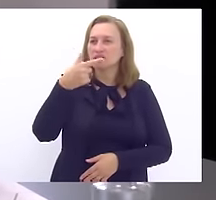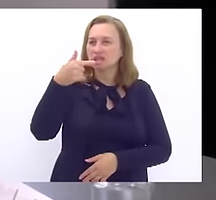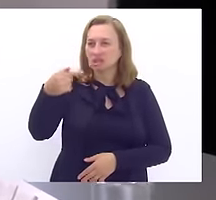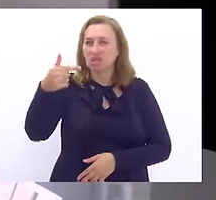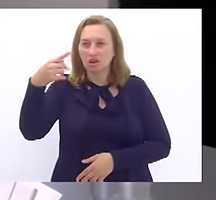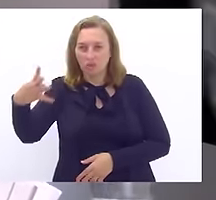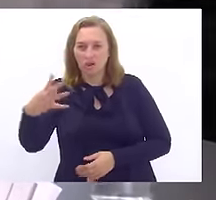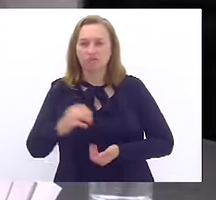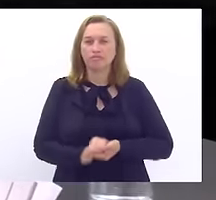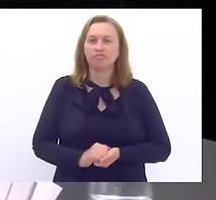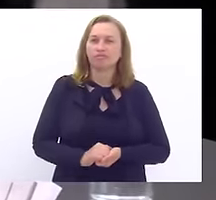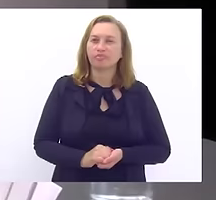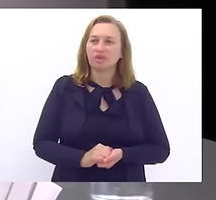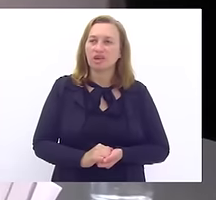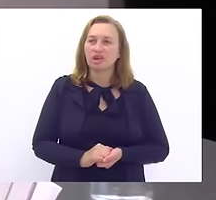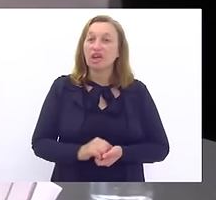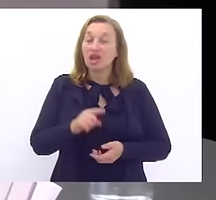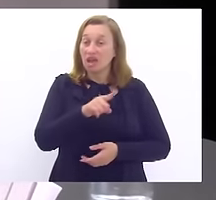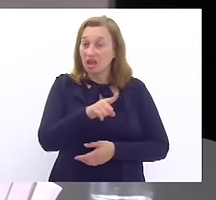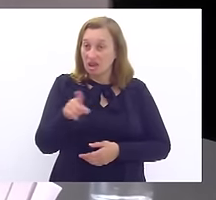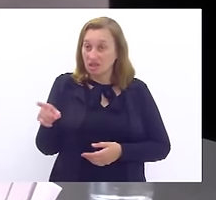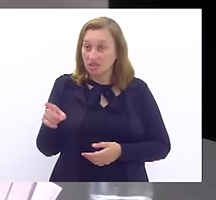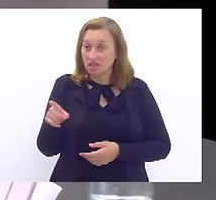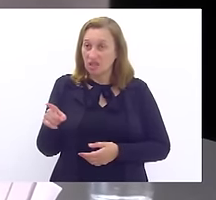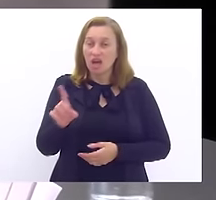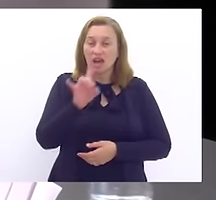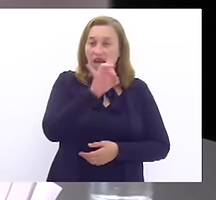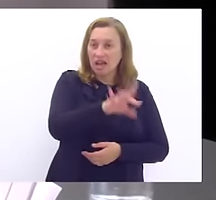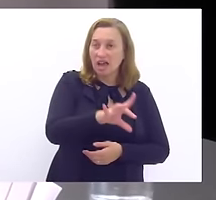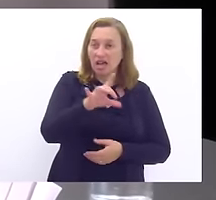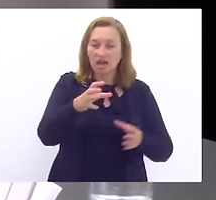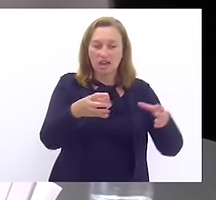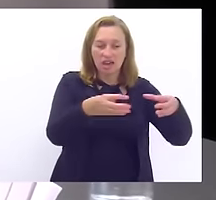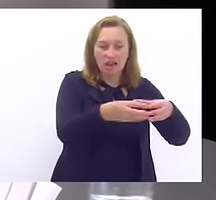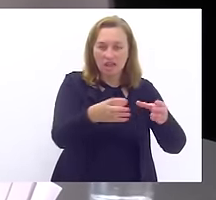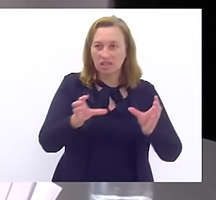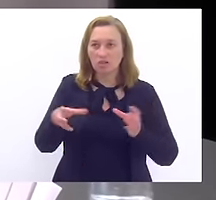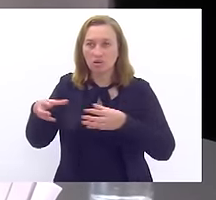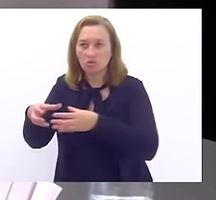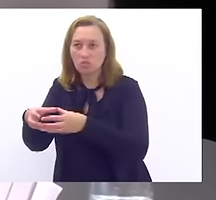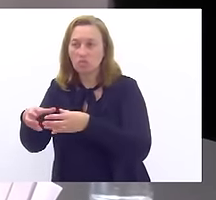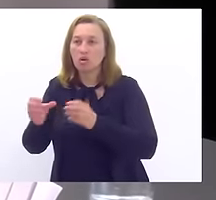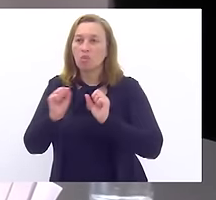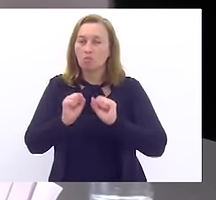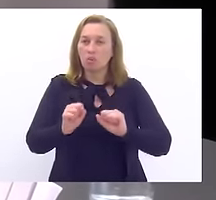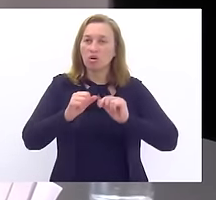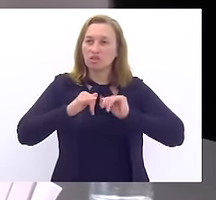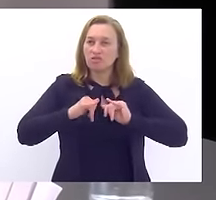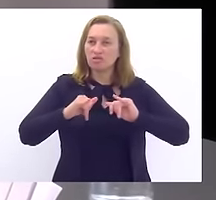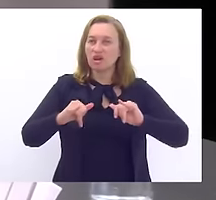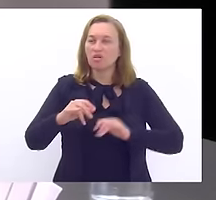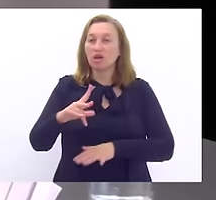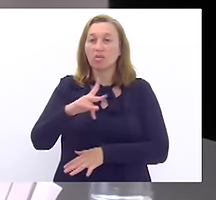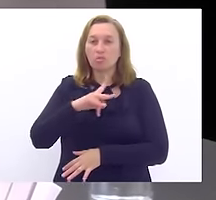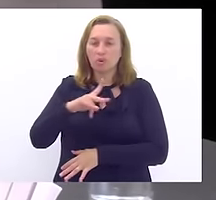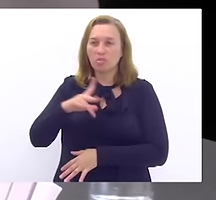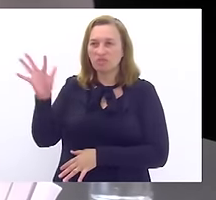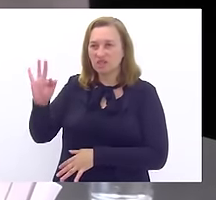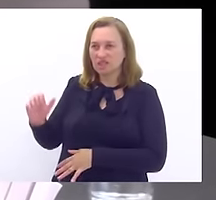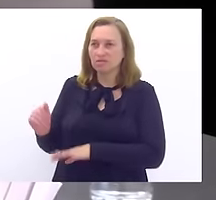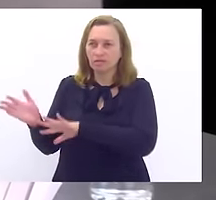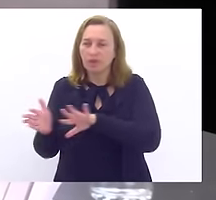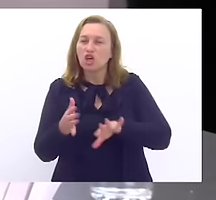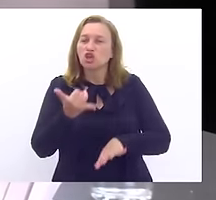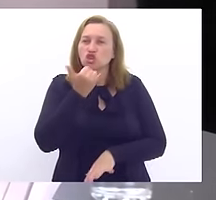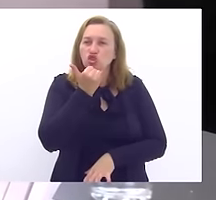Detran E aí essas essas aberturas cada um pode dizer melhor do que a própria fase porque por exemplo quando